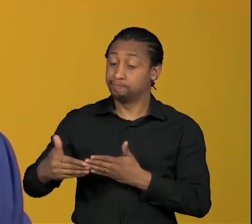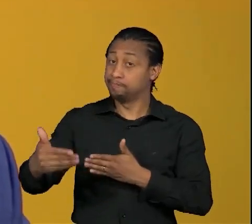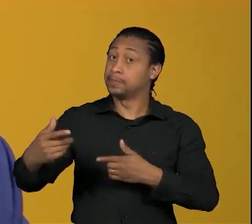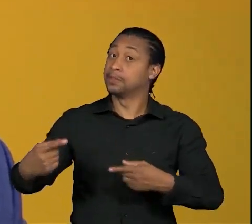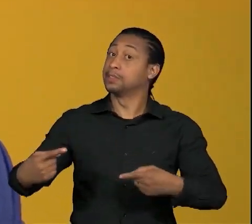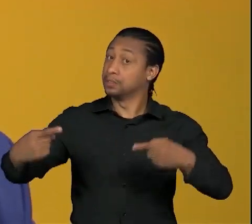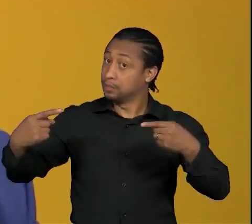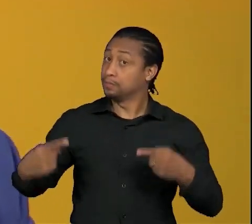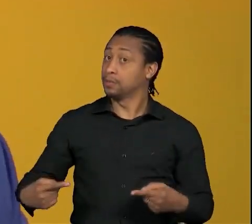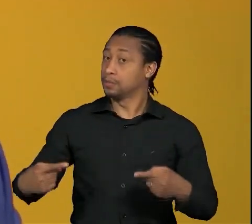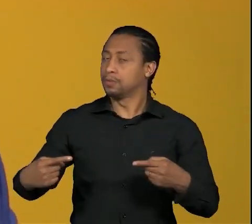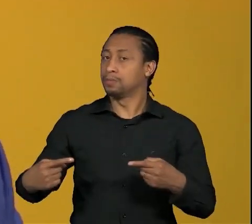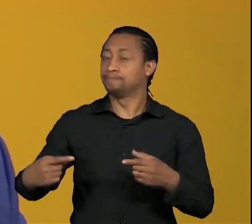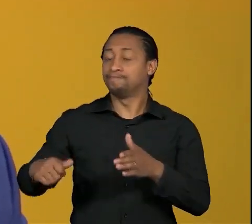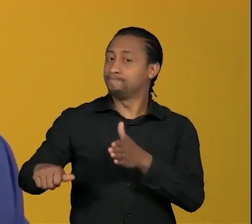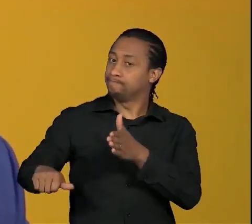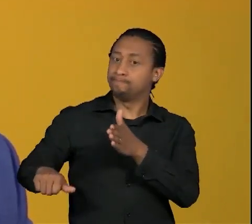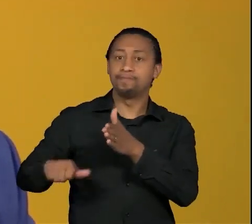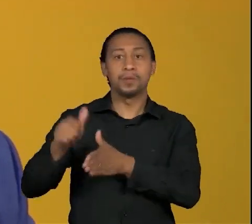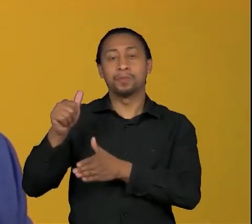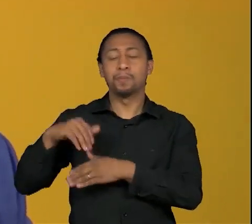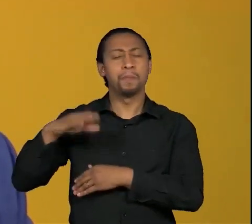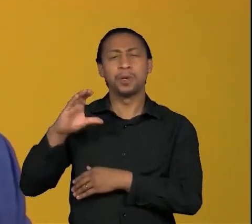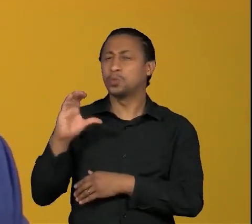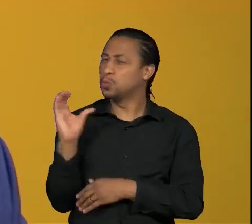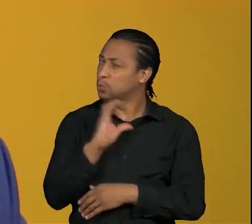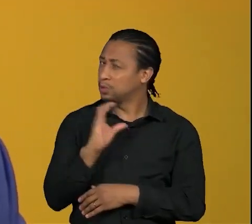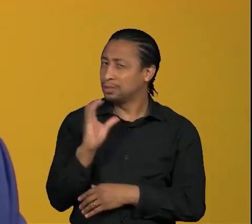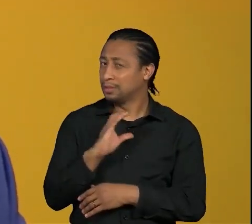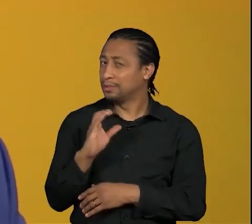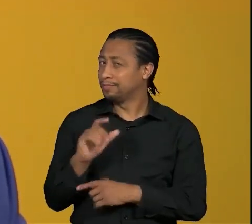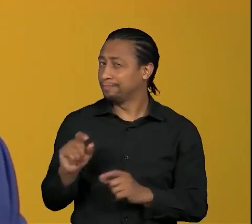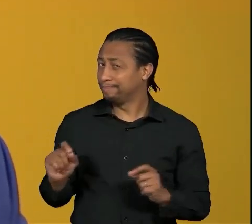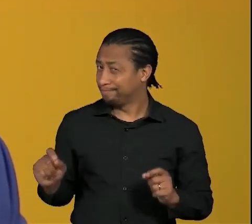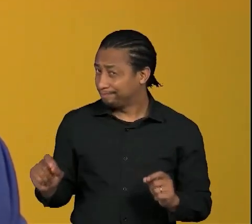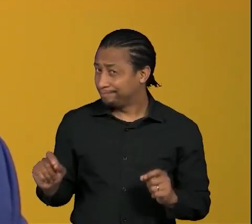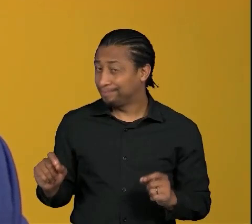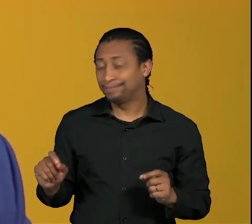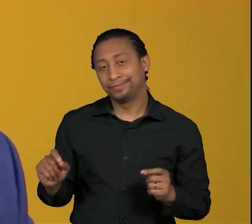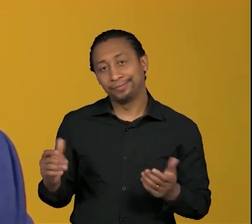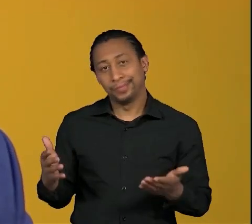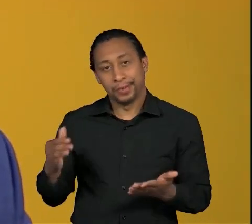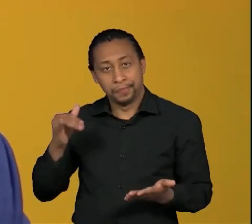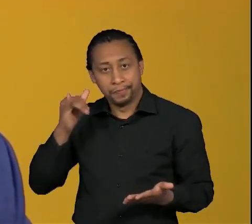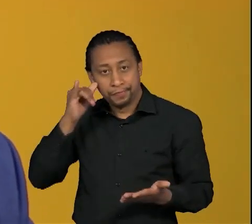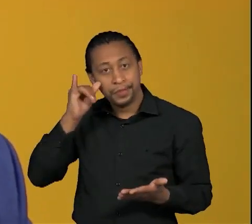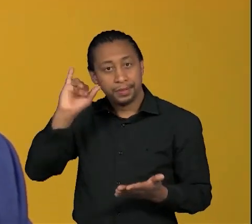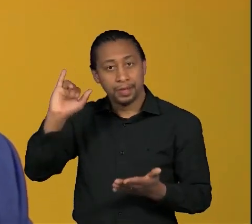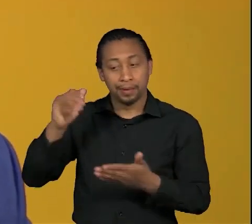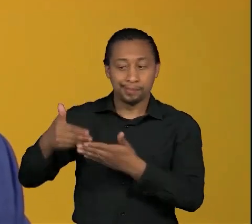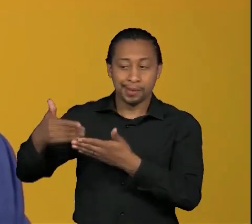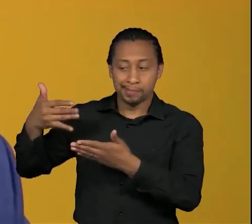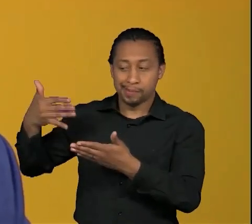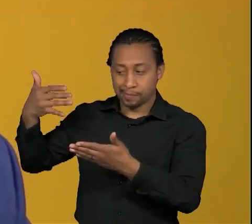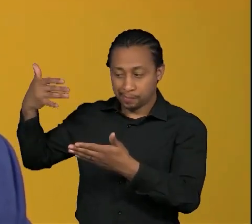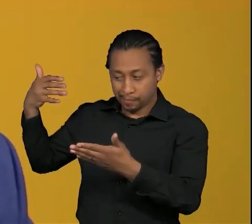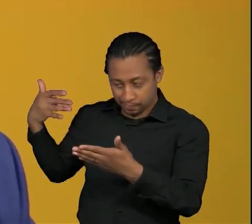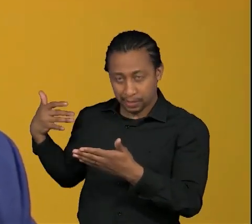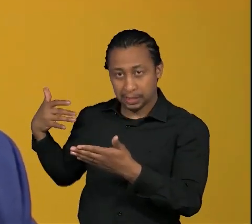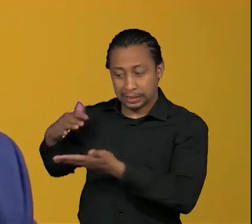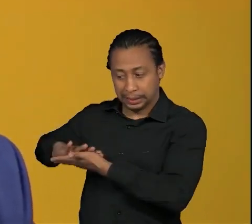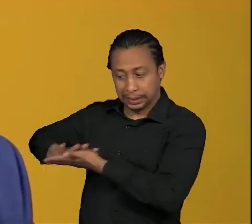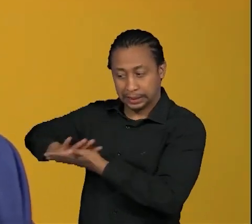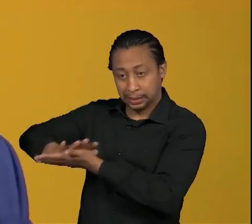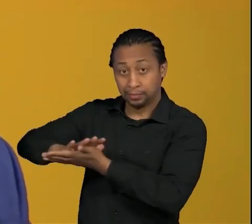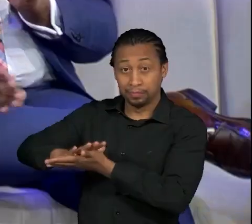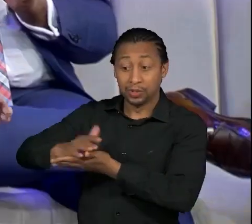O primeiro e mais urgente deles é, de fato, impedir que o que aconteceu nos últimos anos aconteça novamente. É